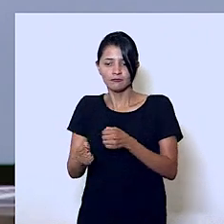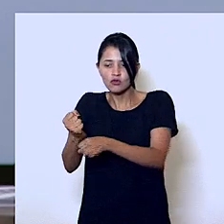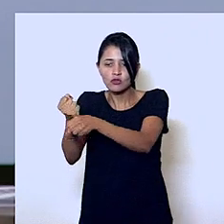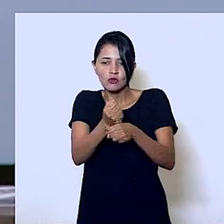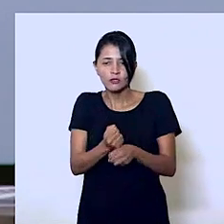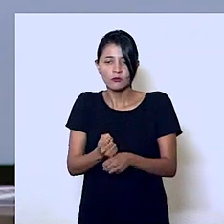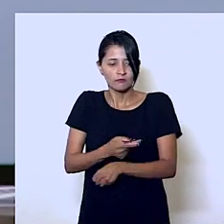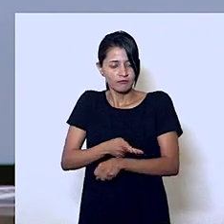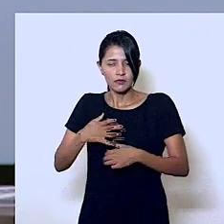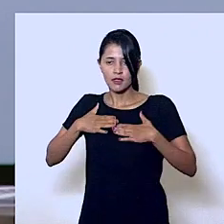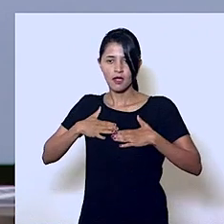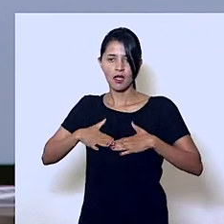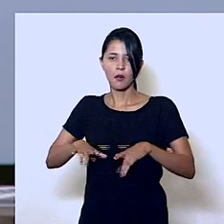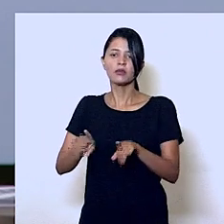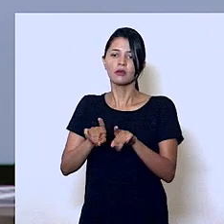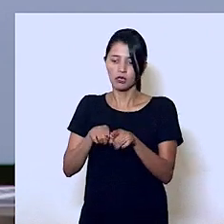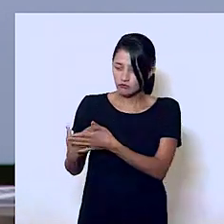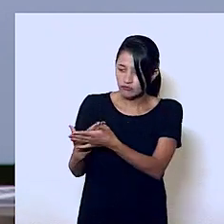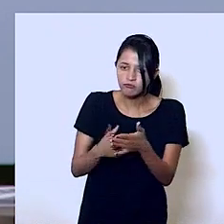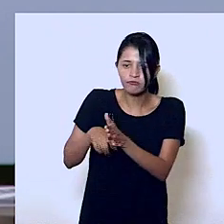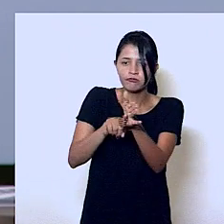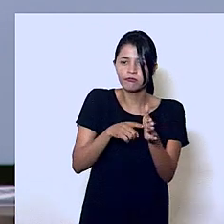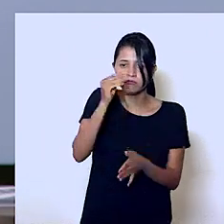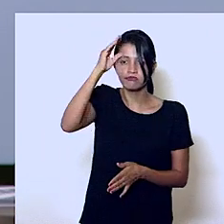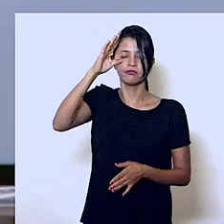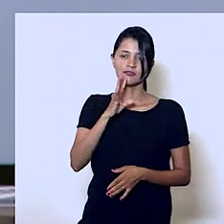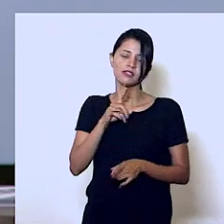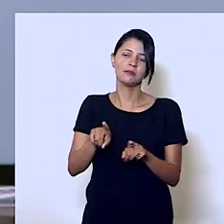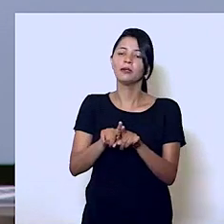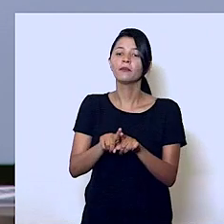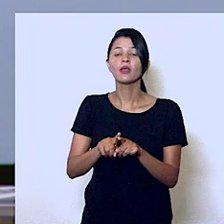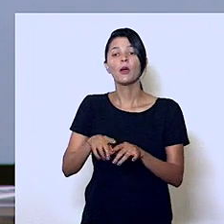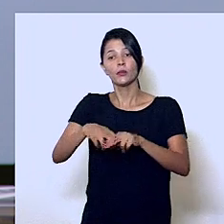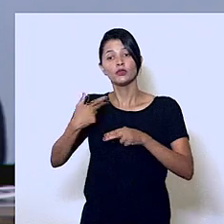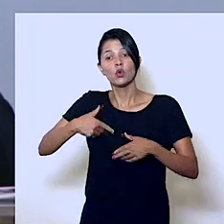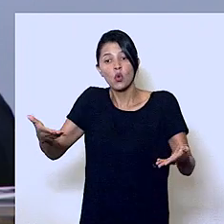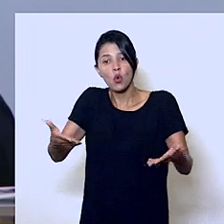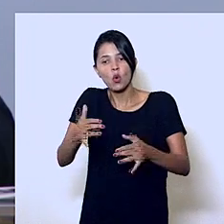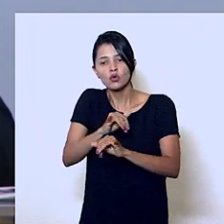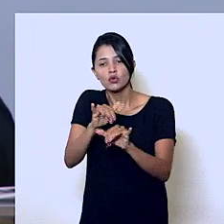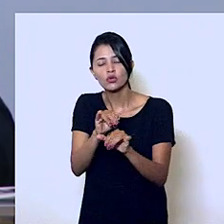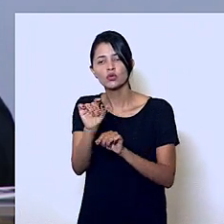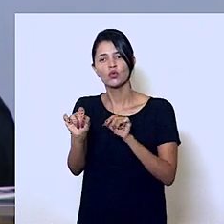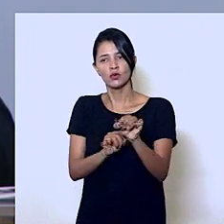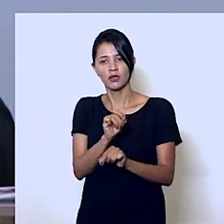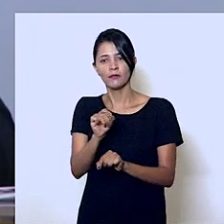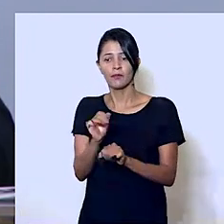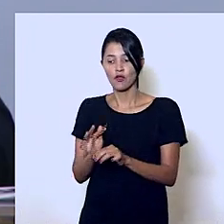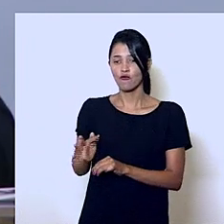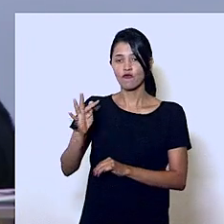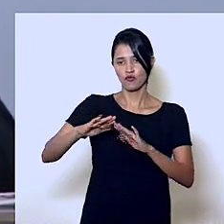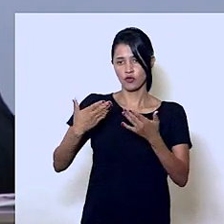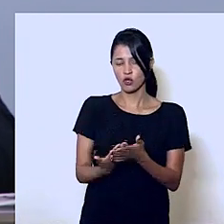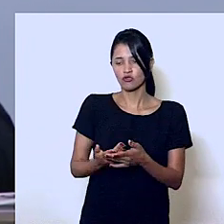conhecimento. E é por isso que eu tenho o prazer de anunciar hoje aqui que a futura Escola de Negócios Internacionais da Apex